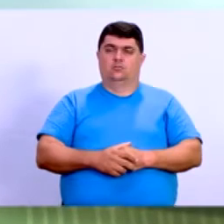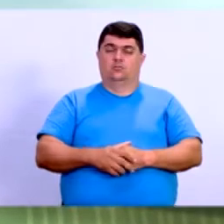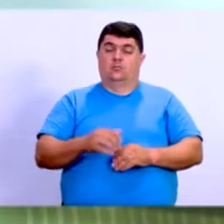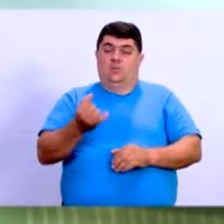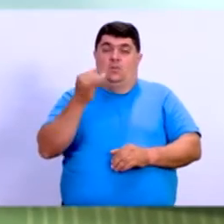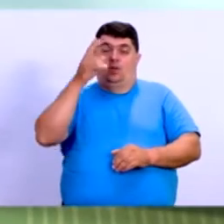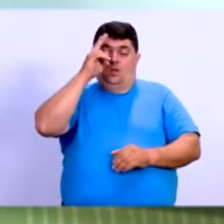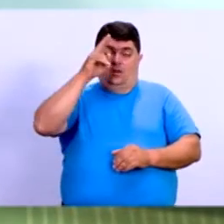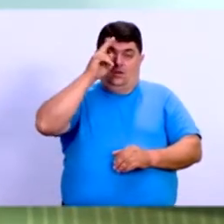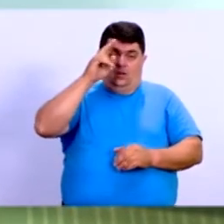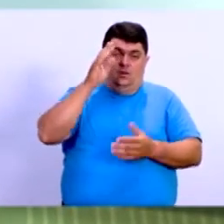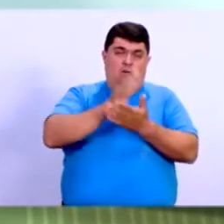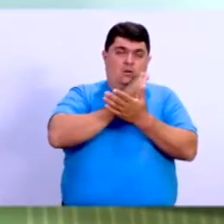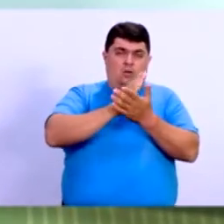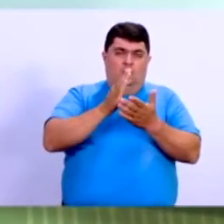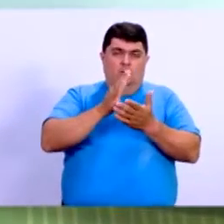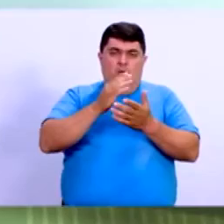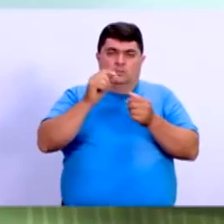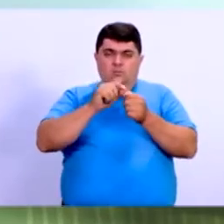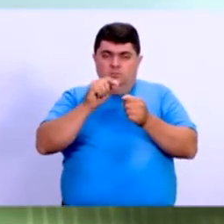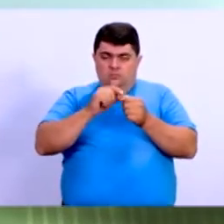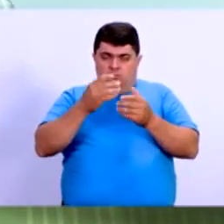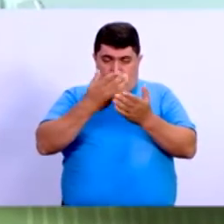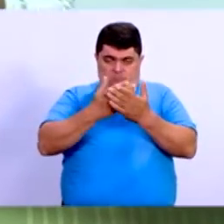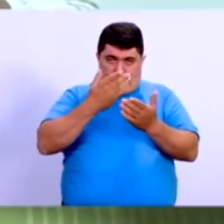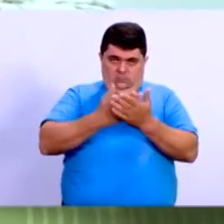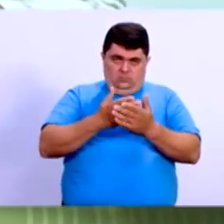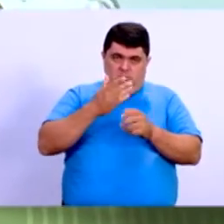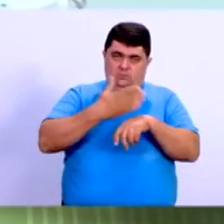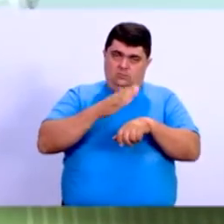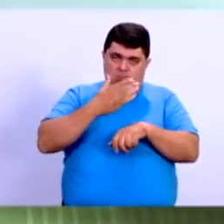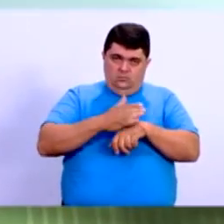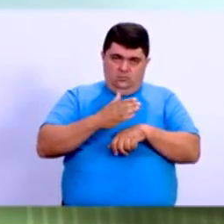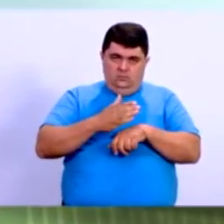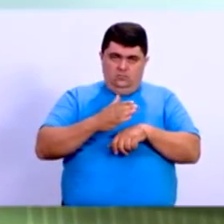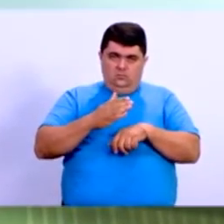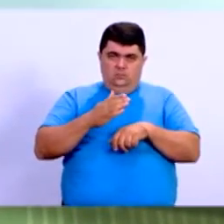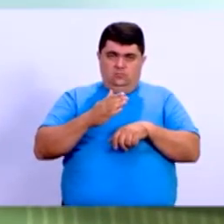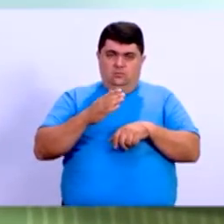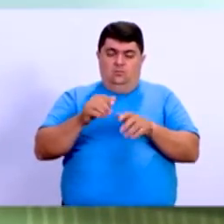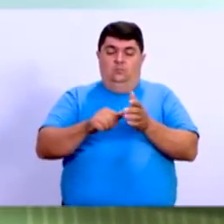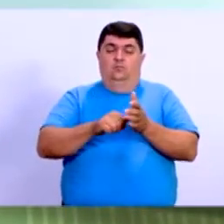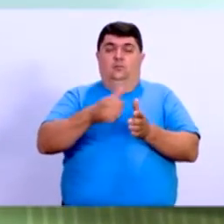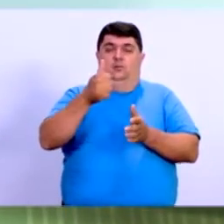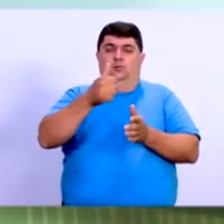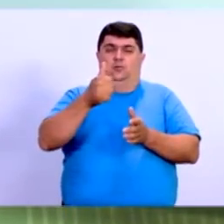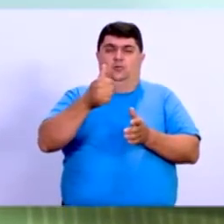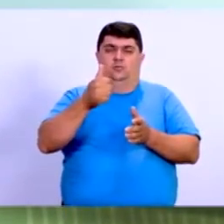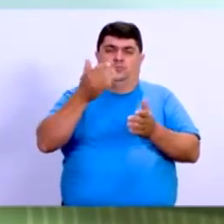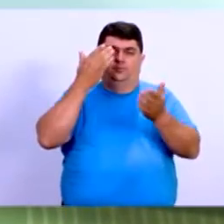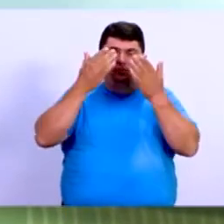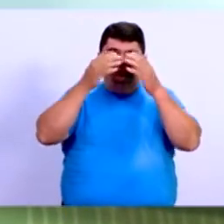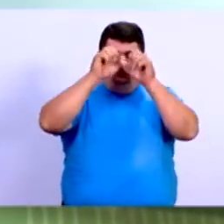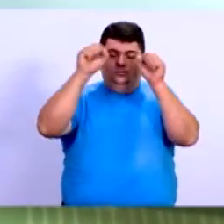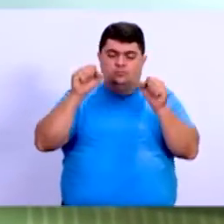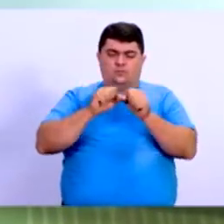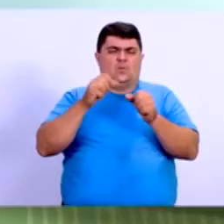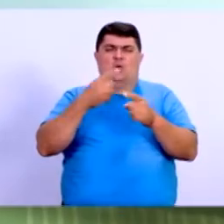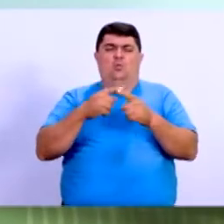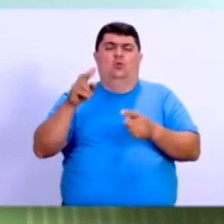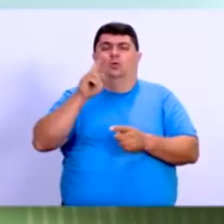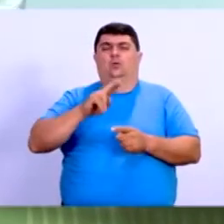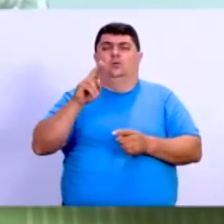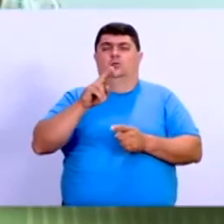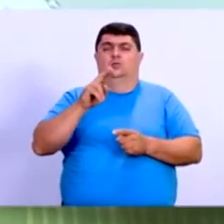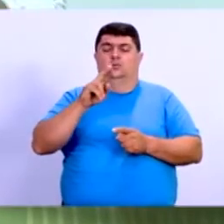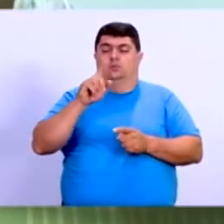lembrando algumas coisas que nós fizemos aqui nas aulas, certo? Primeiro, análise de sistemas. Para que serve a análise? A